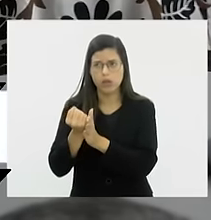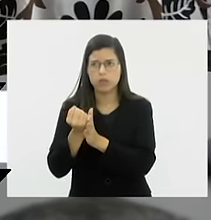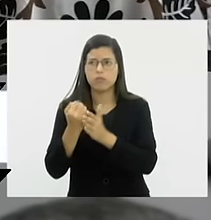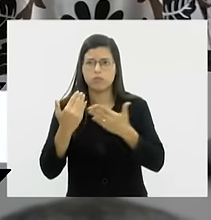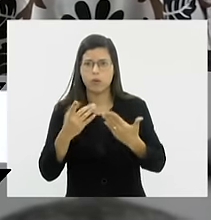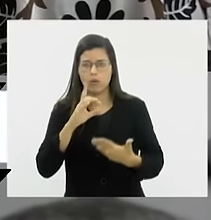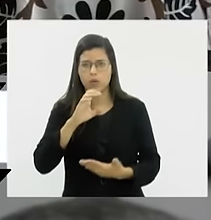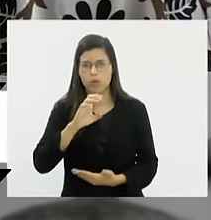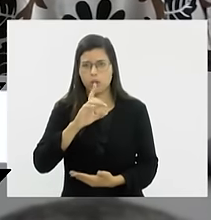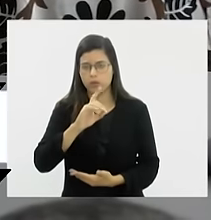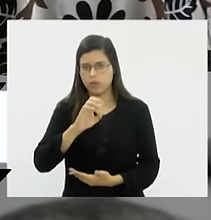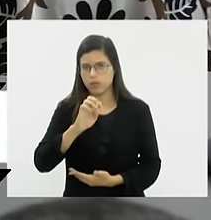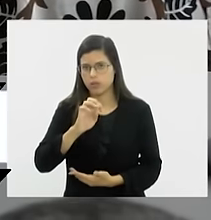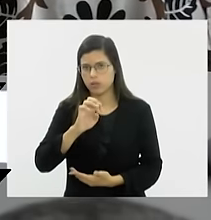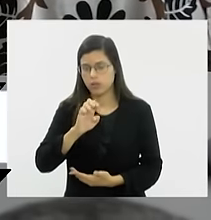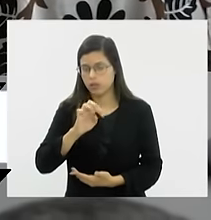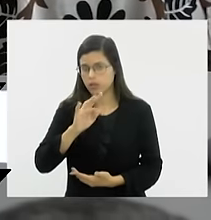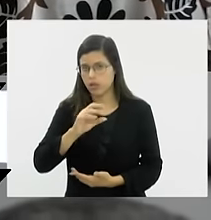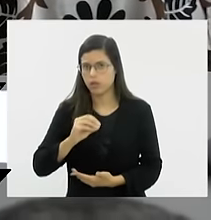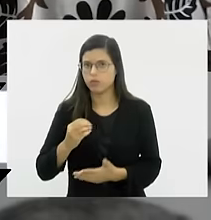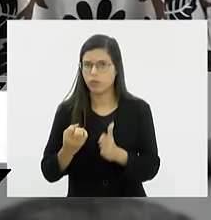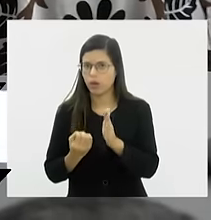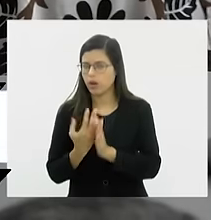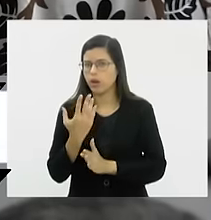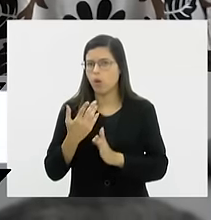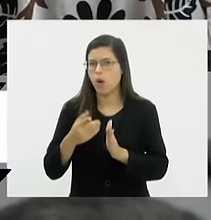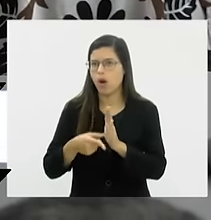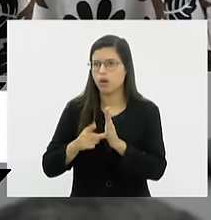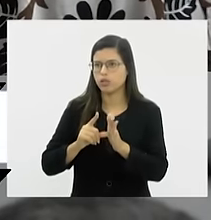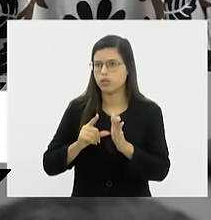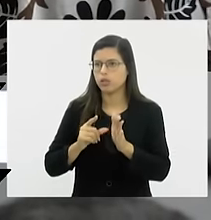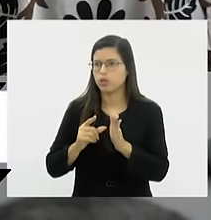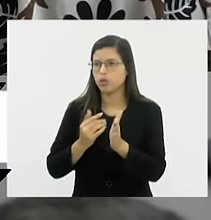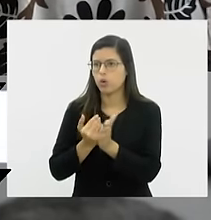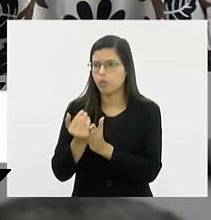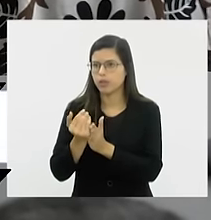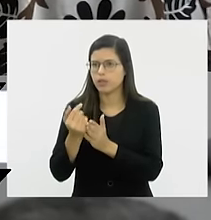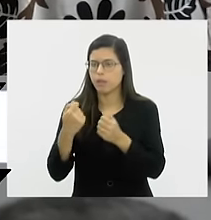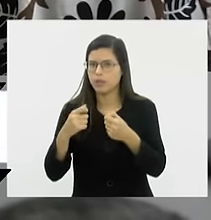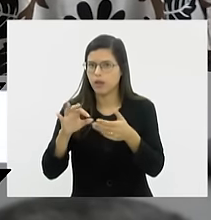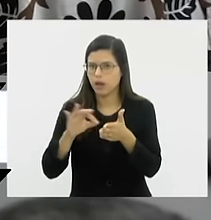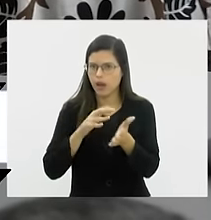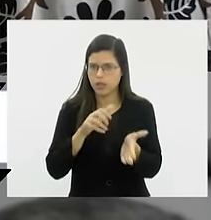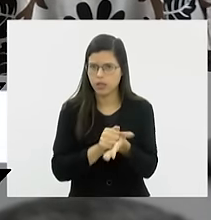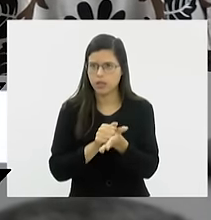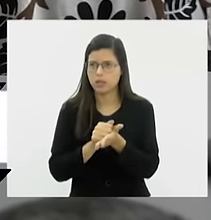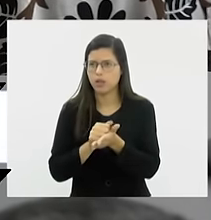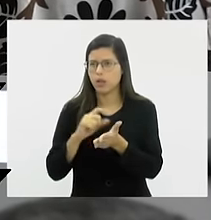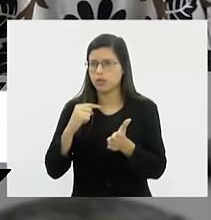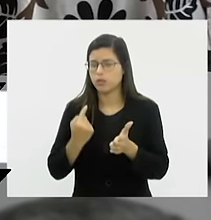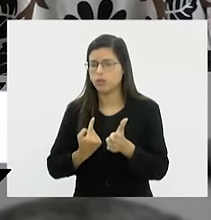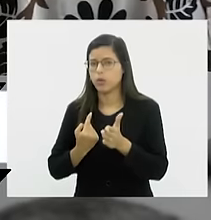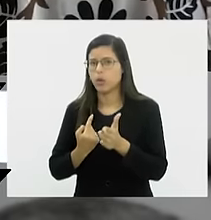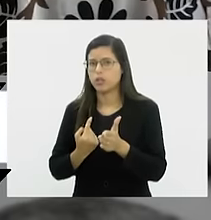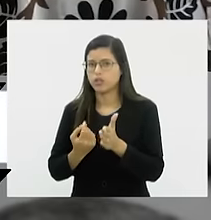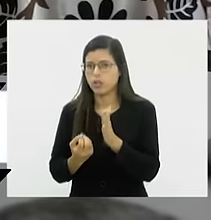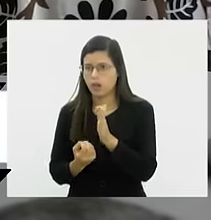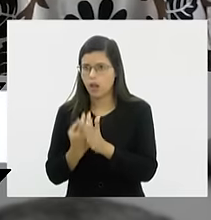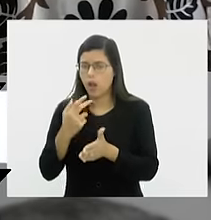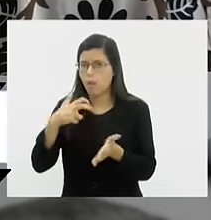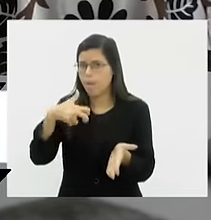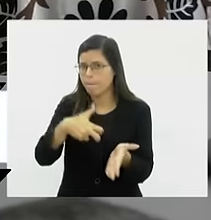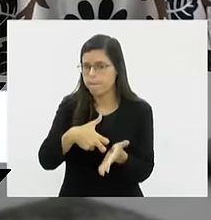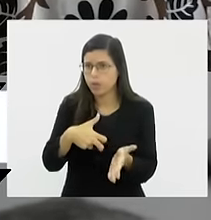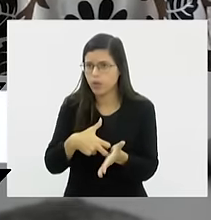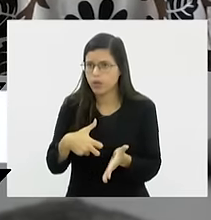criou, antes de começar, ela tem que, já teria que cadastrar, mas nós criamos ali uma obrigação e uma punição para